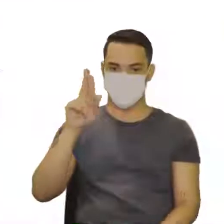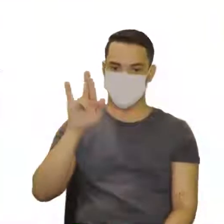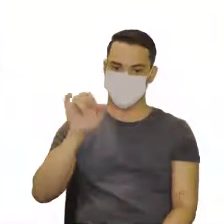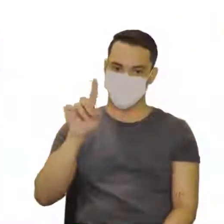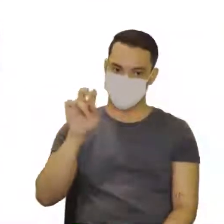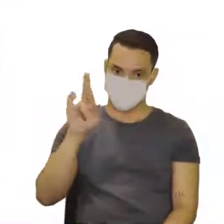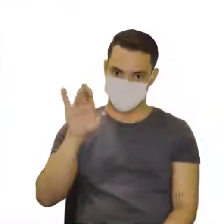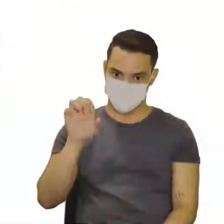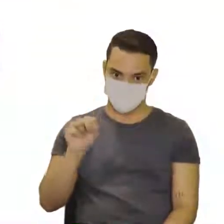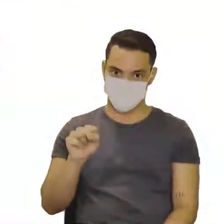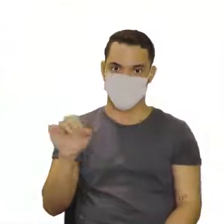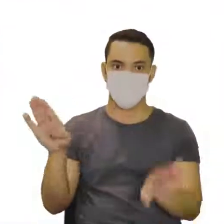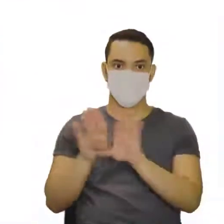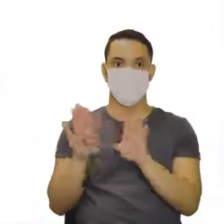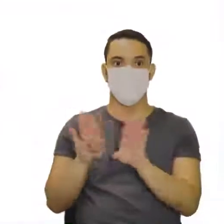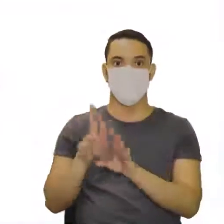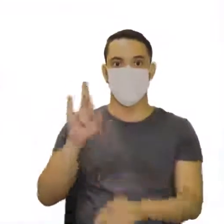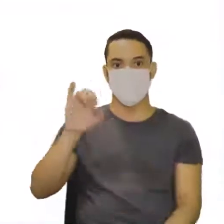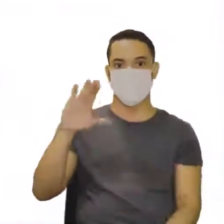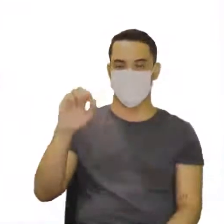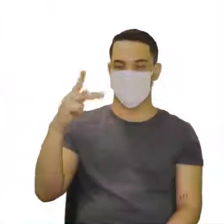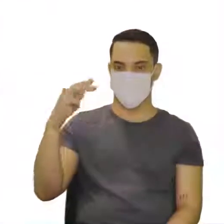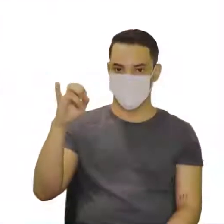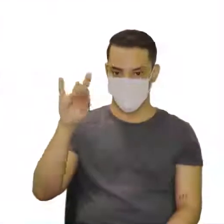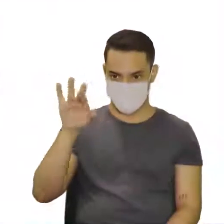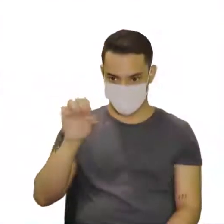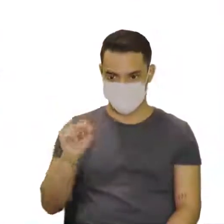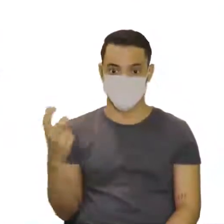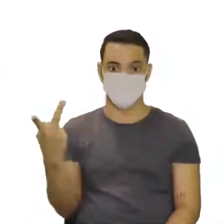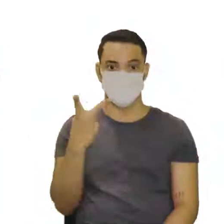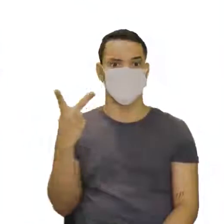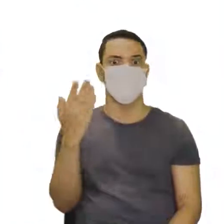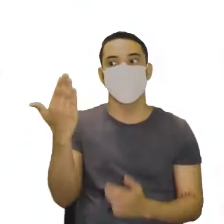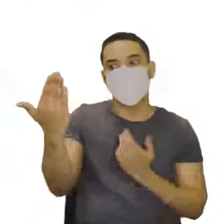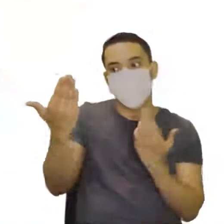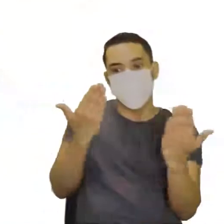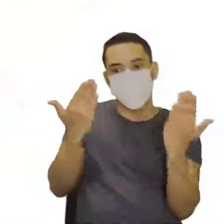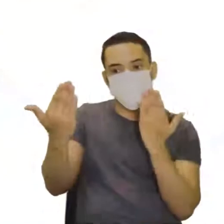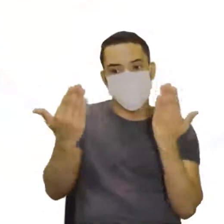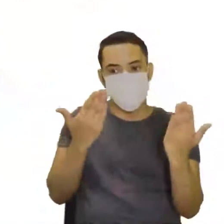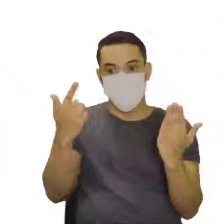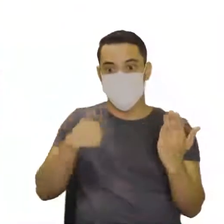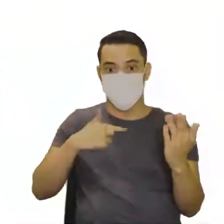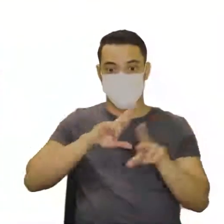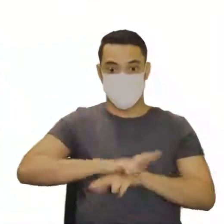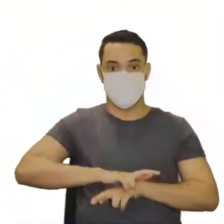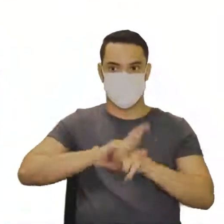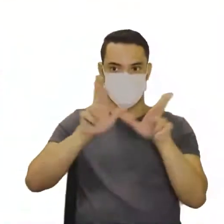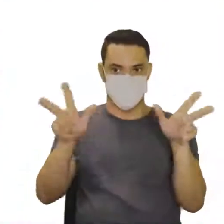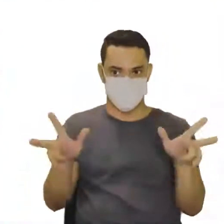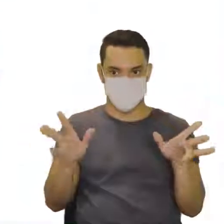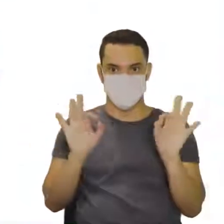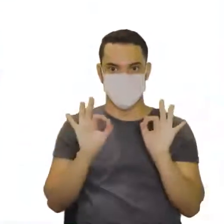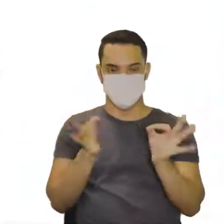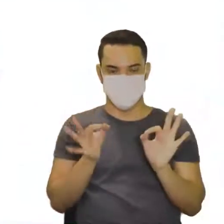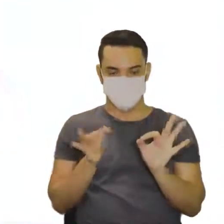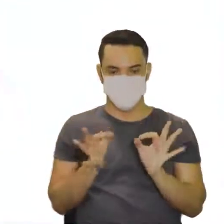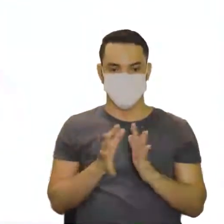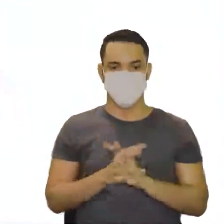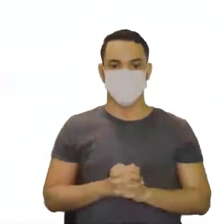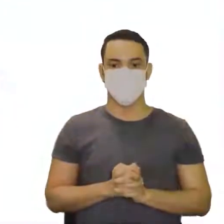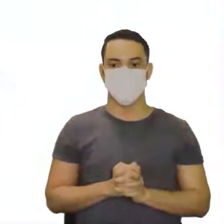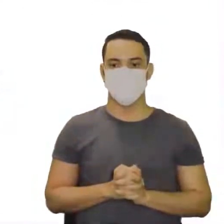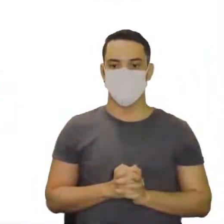aqui, aqui do receptor e aqui do gerador, só para a gente fazer uma diferenciação, tá bom? Então tá